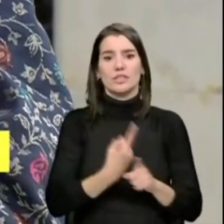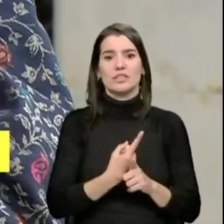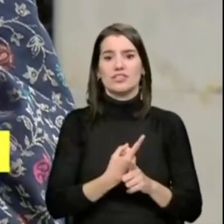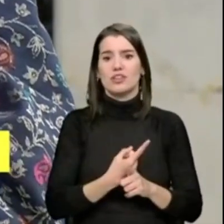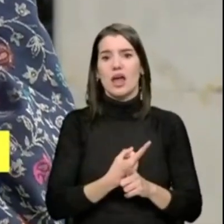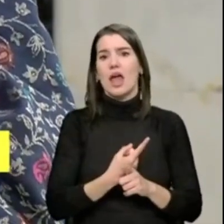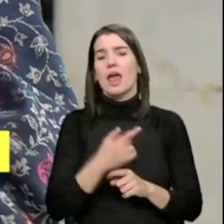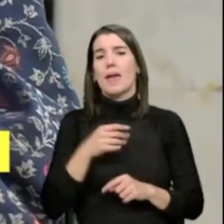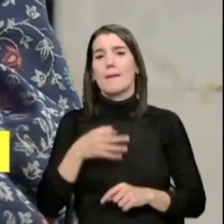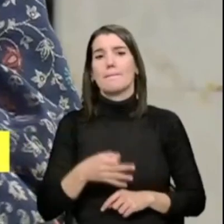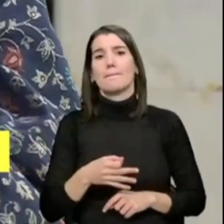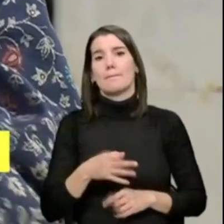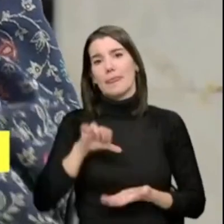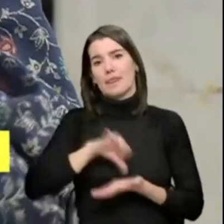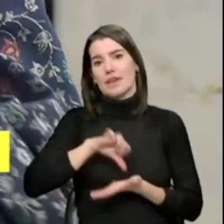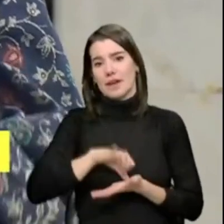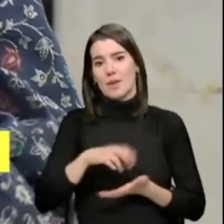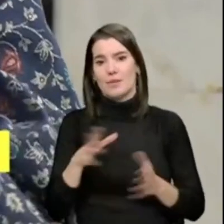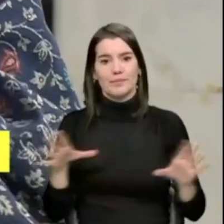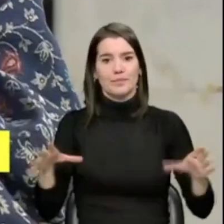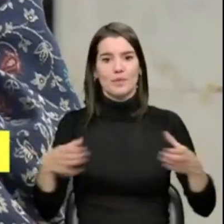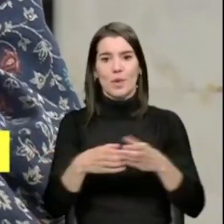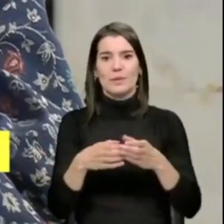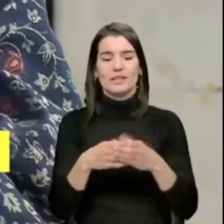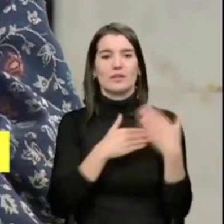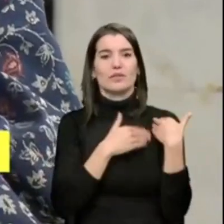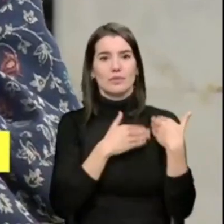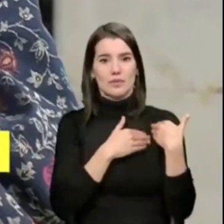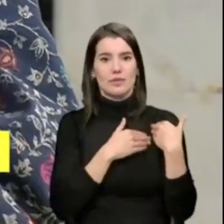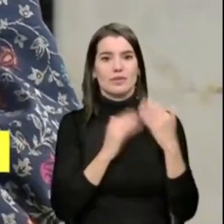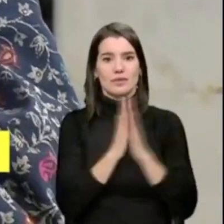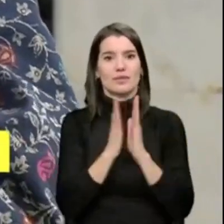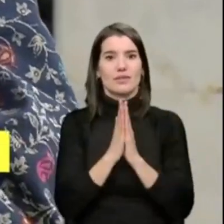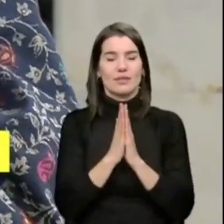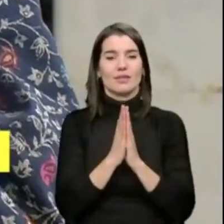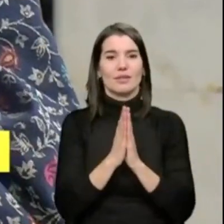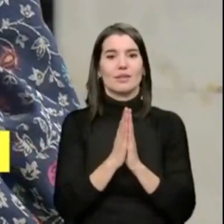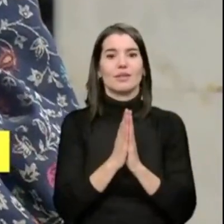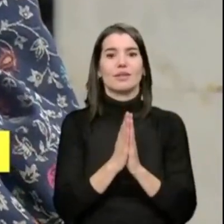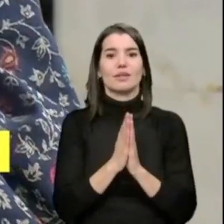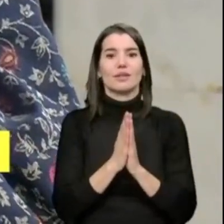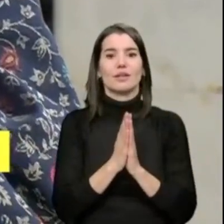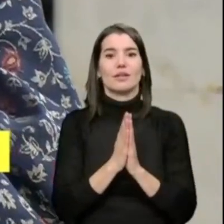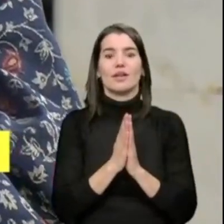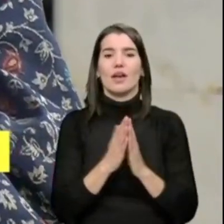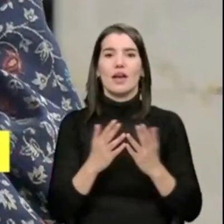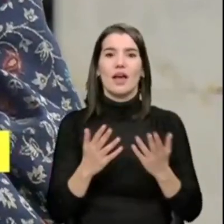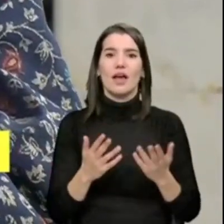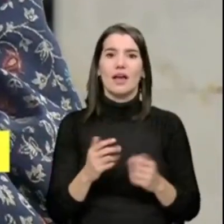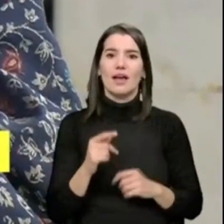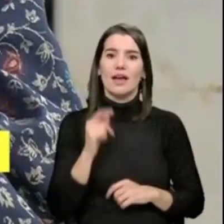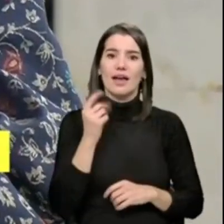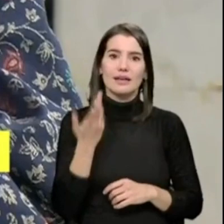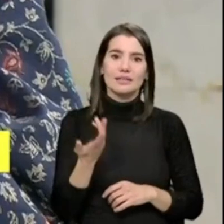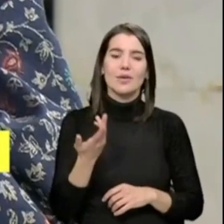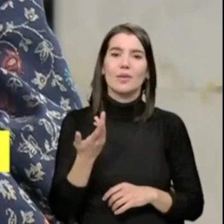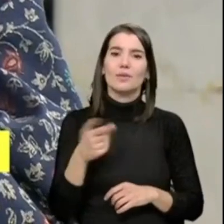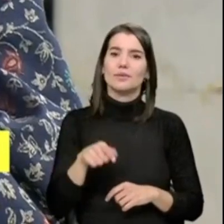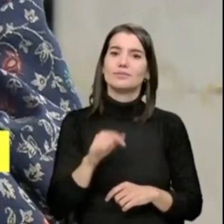persas e a comissão responsável pela igreja eram jains. Portanto, isto